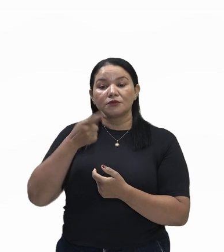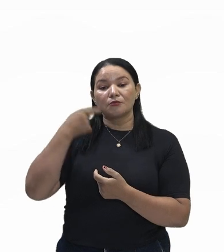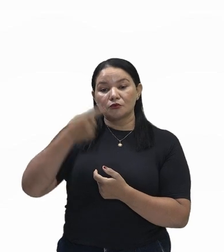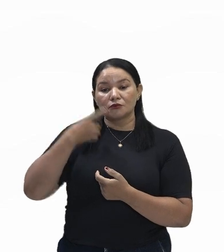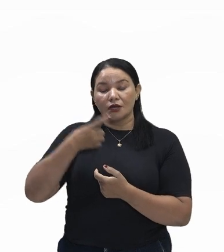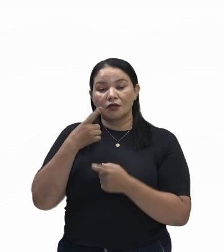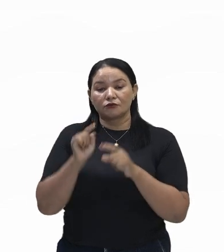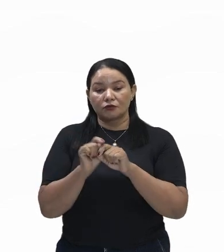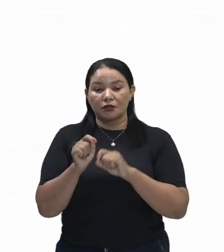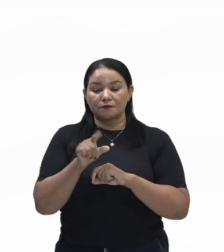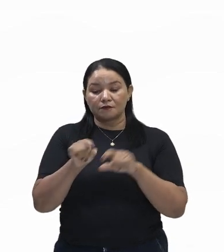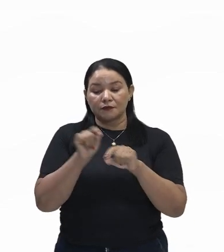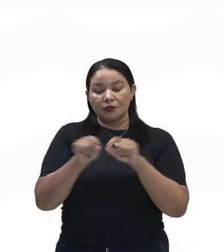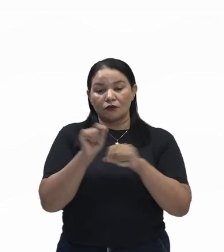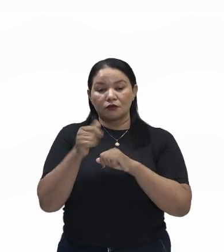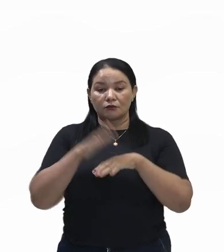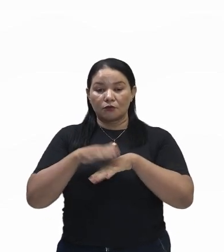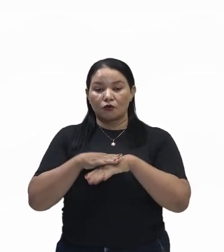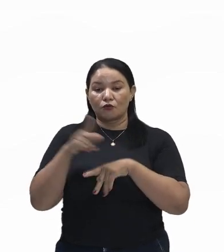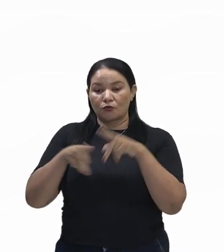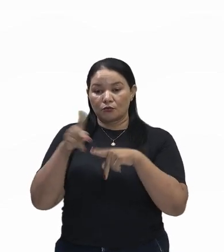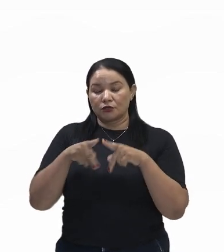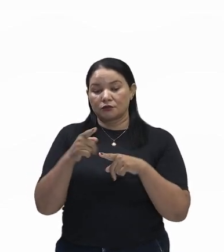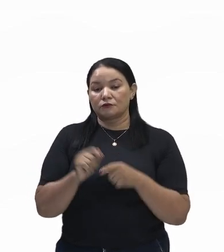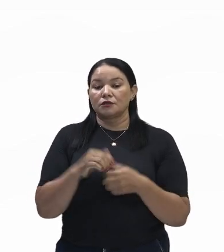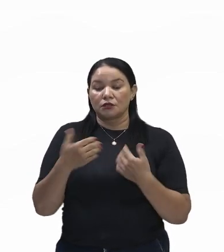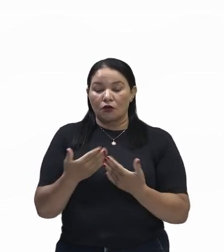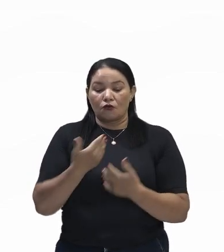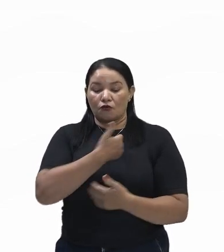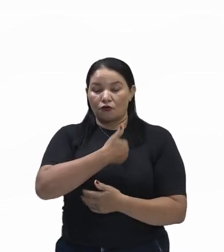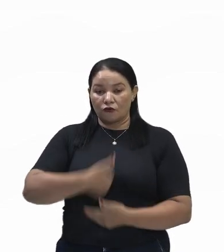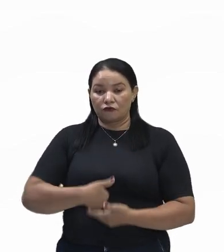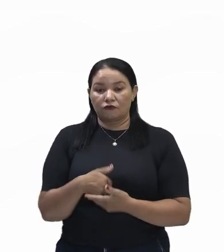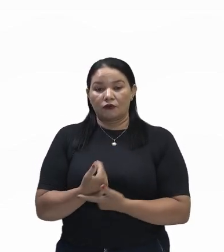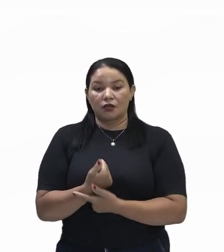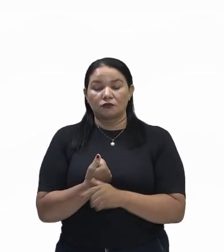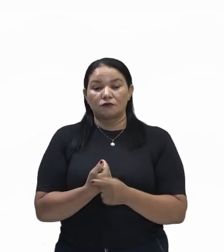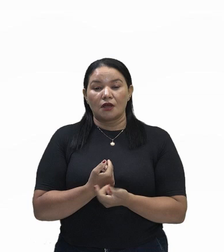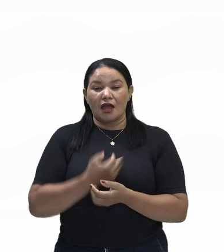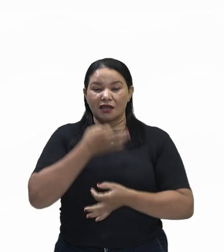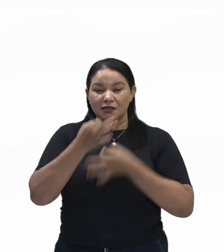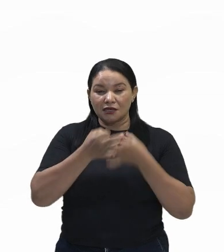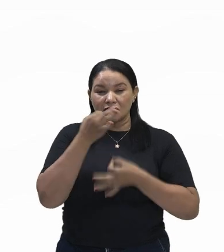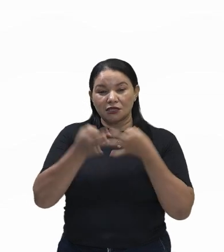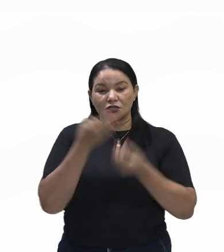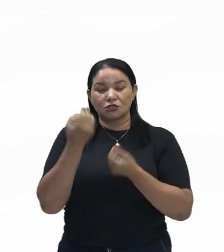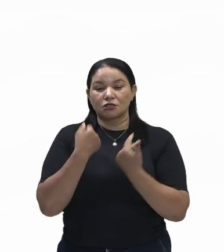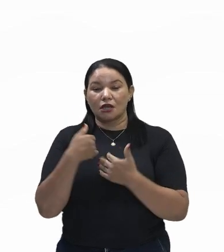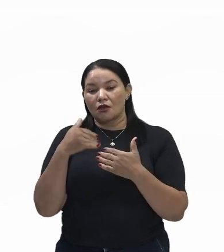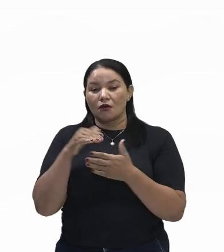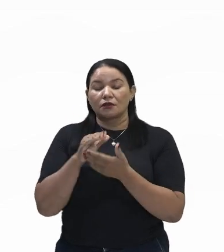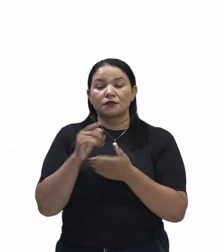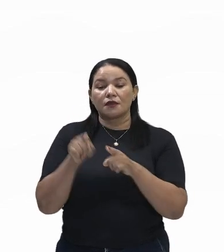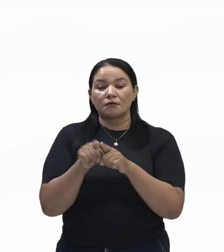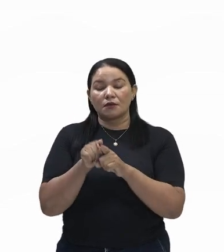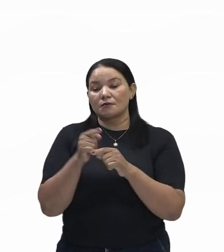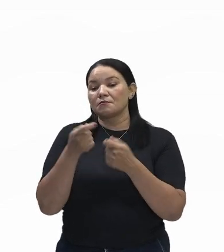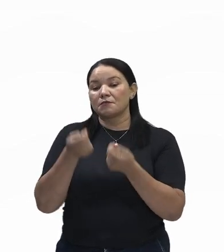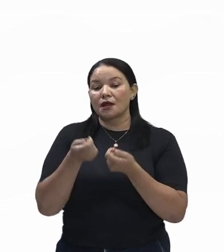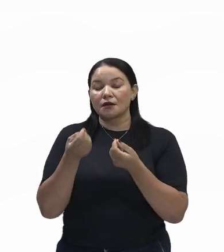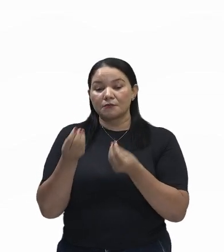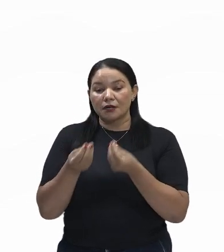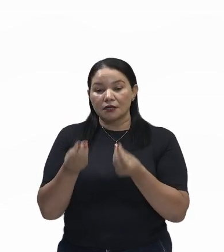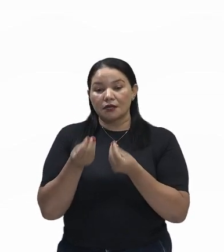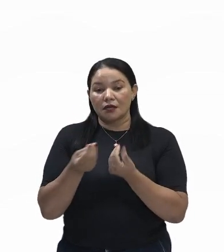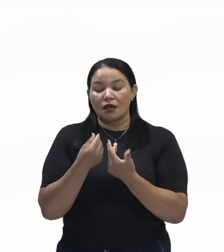população. Então, o governo está recebendo muitas críticas, está sendo muito pressionado, sobretudo após esse